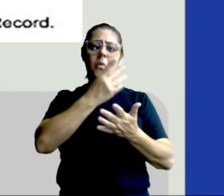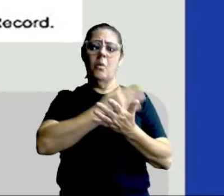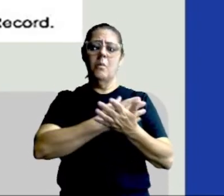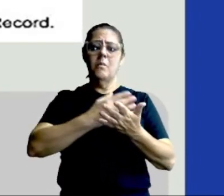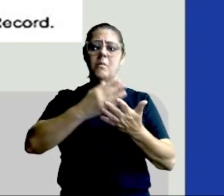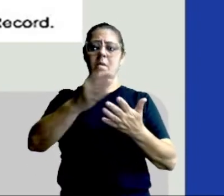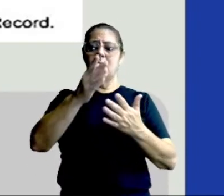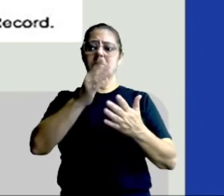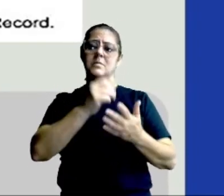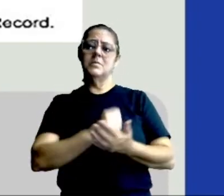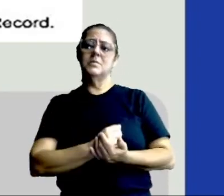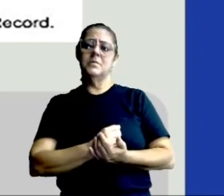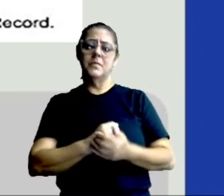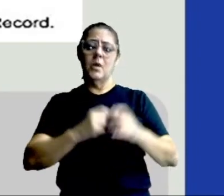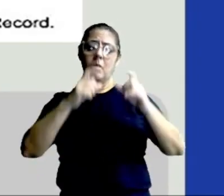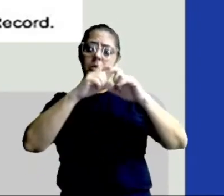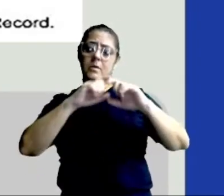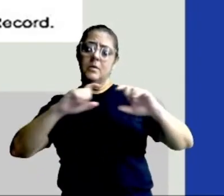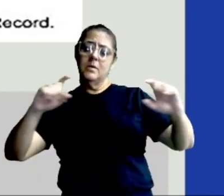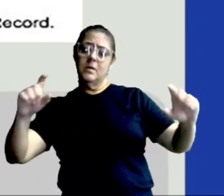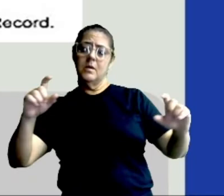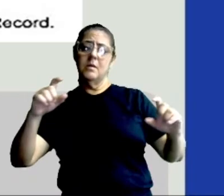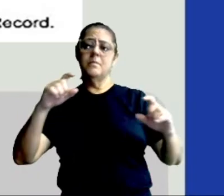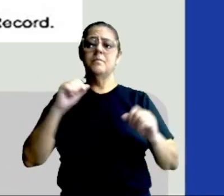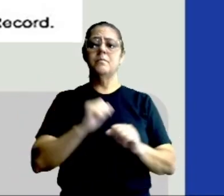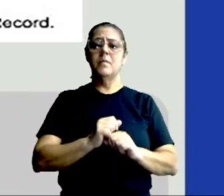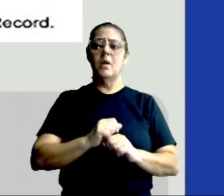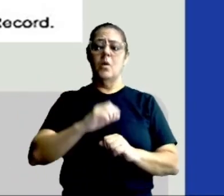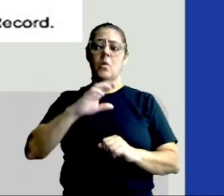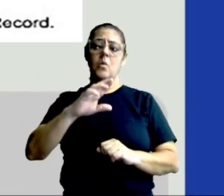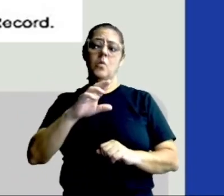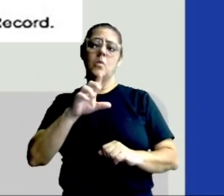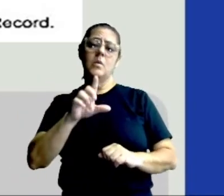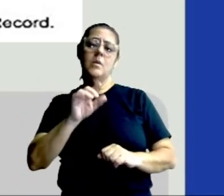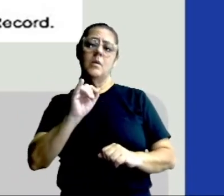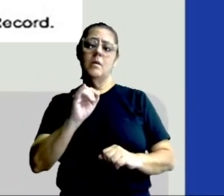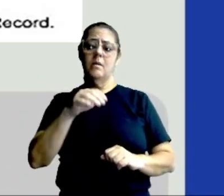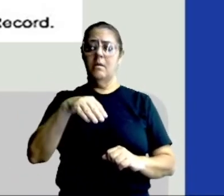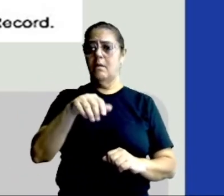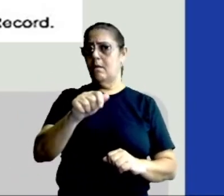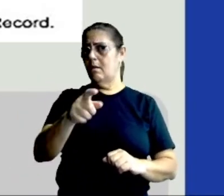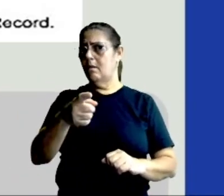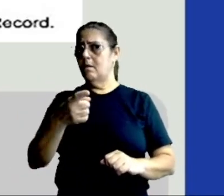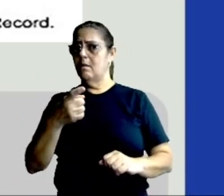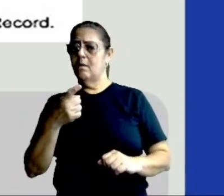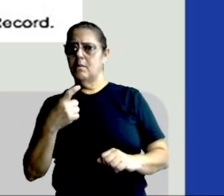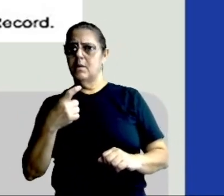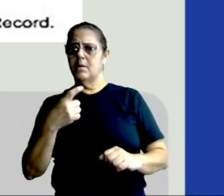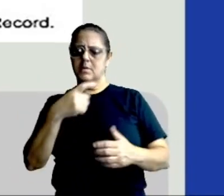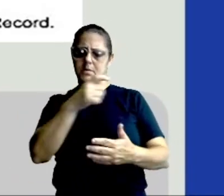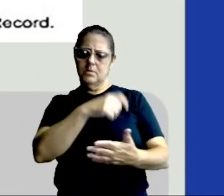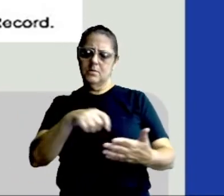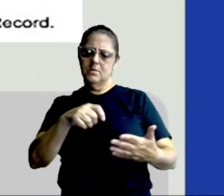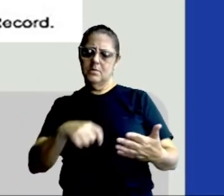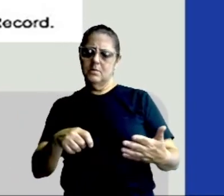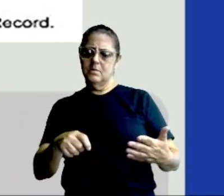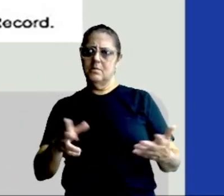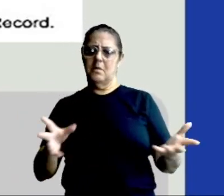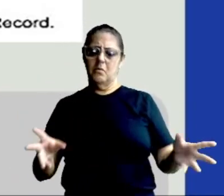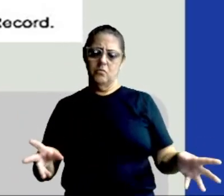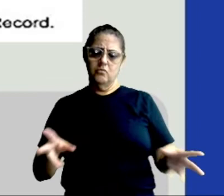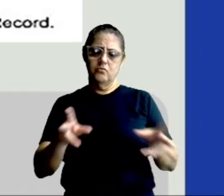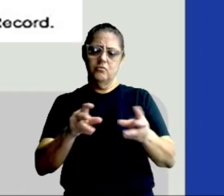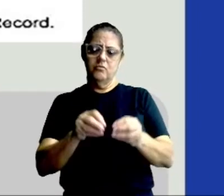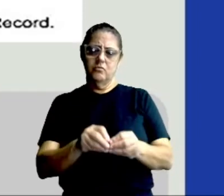onde é que está o conflito o clímax e o desfecho da história o desfecho é fácil né gente